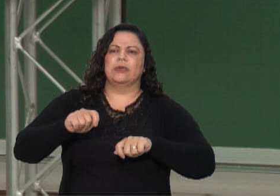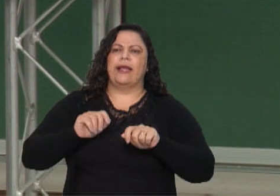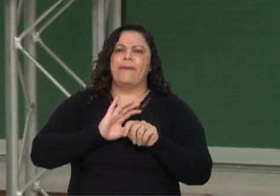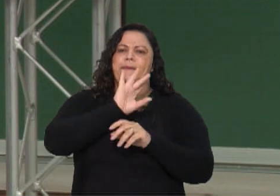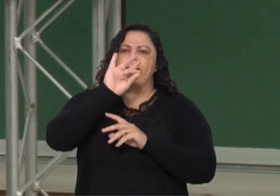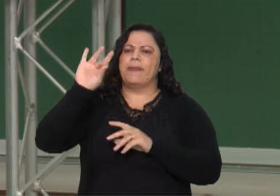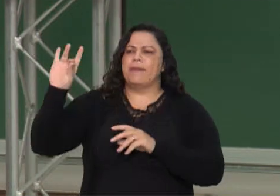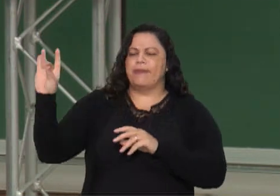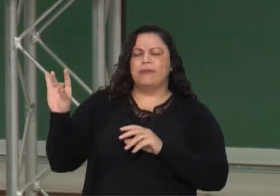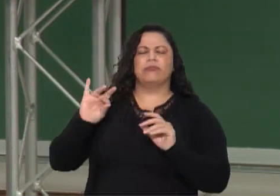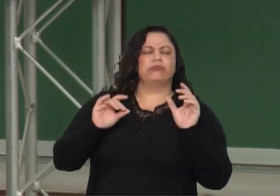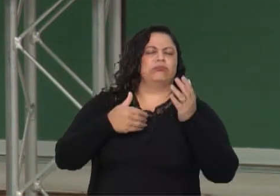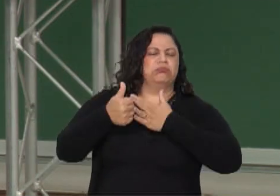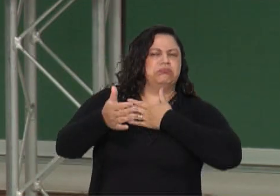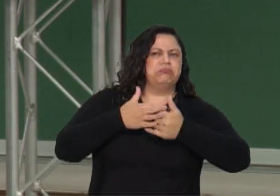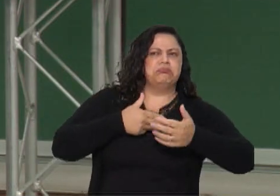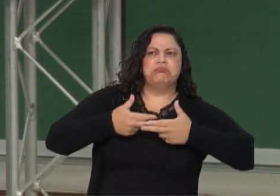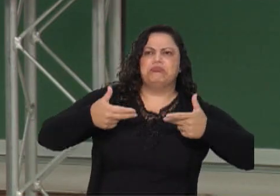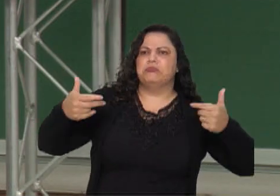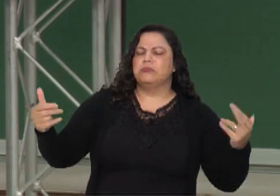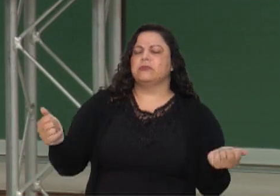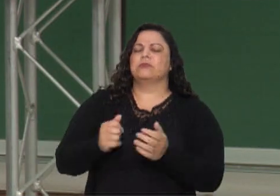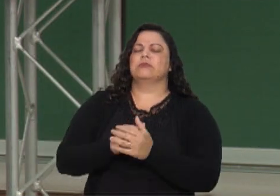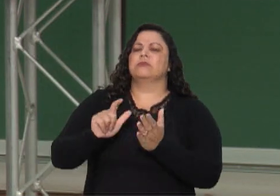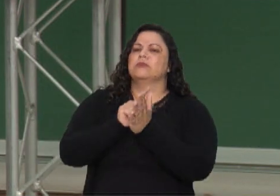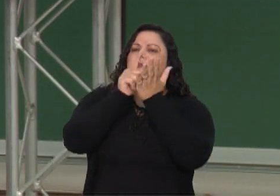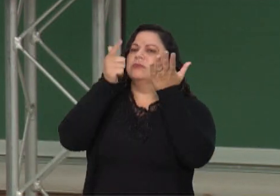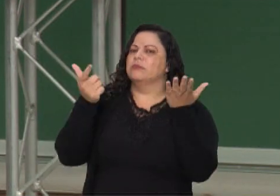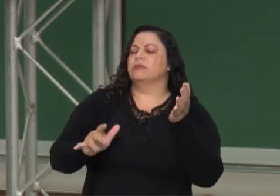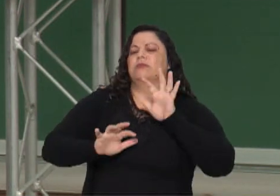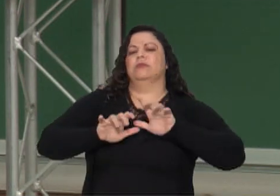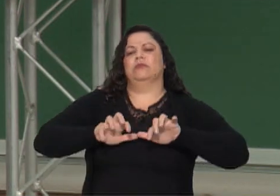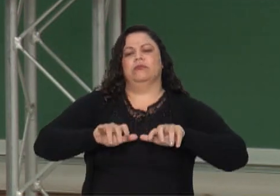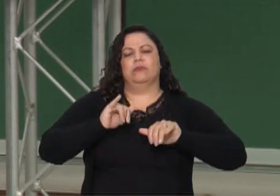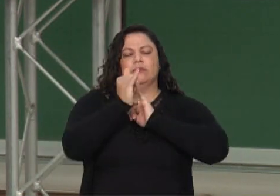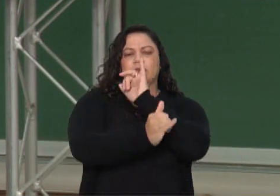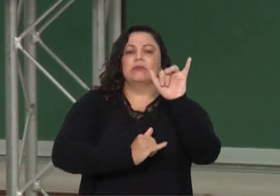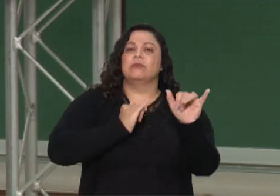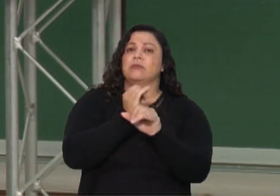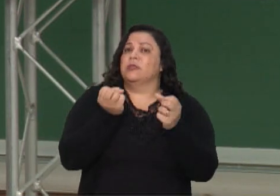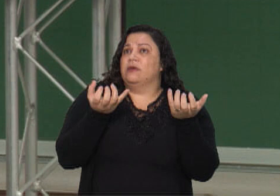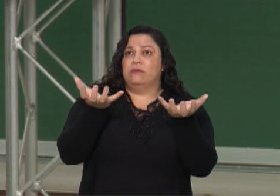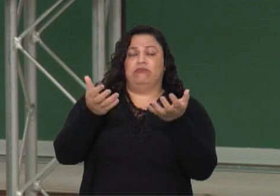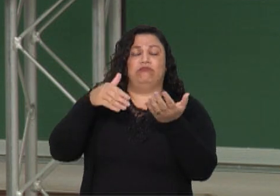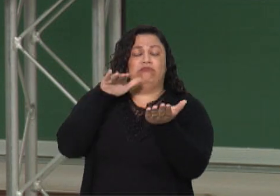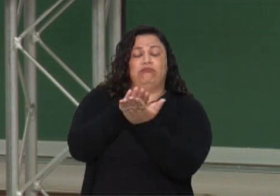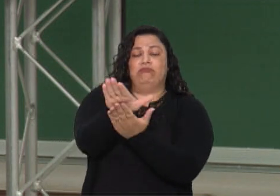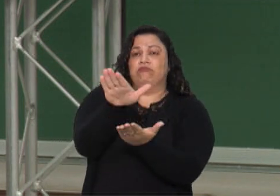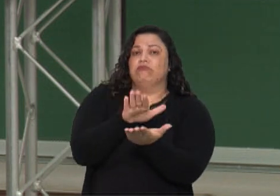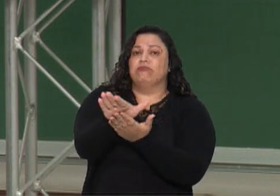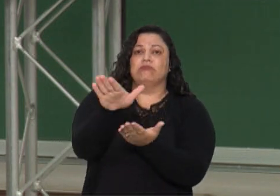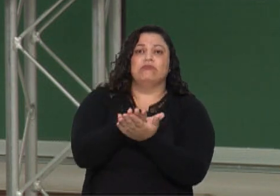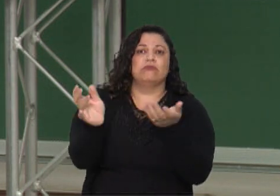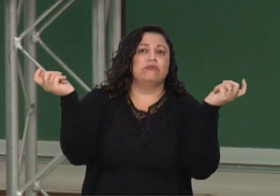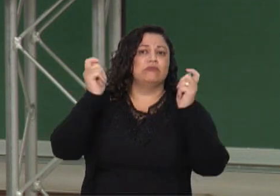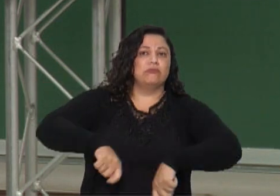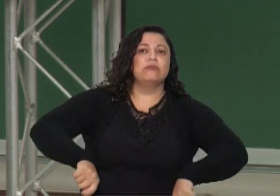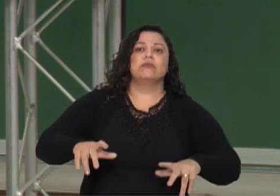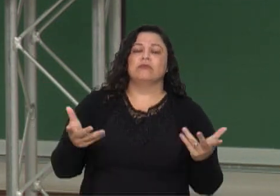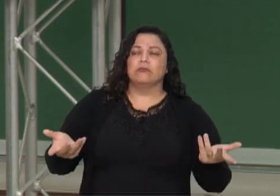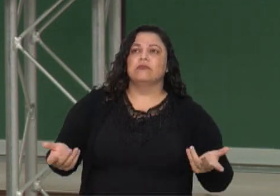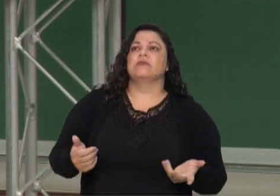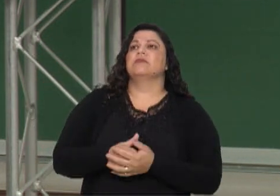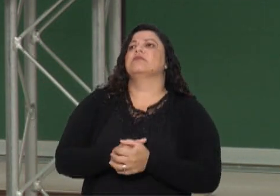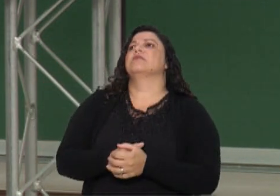elementos, figuras, né? Nos jornais, na internet, se quiser imprimir também, né? Pode ser, né? Pode. Ou vai desenhar